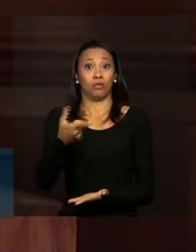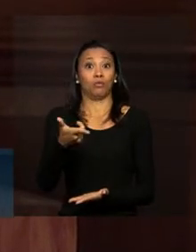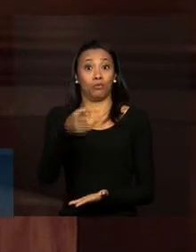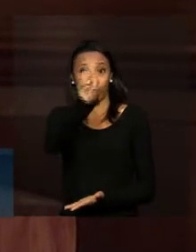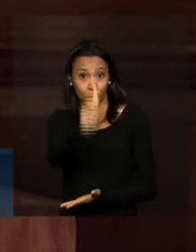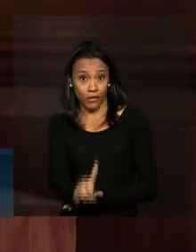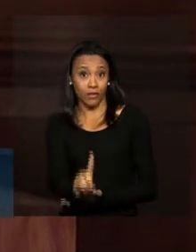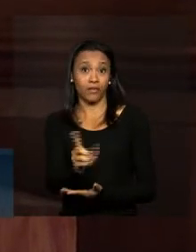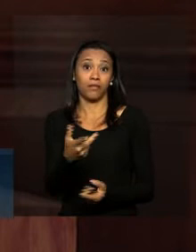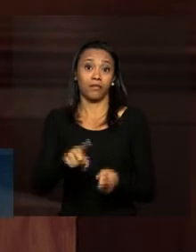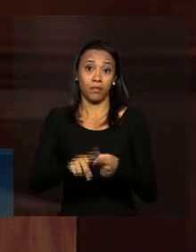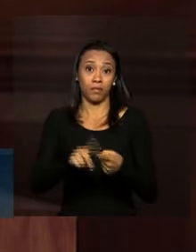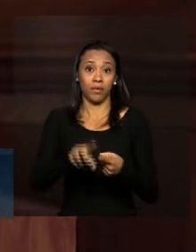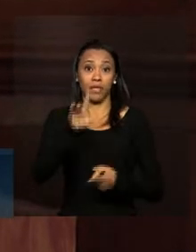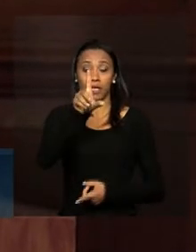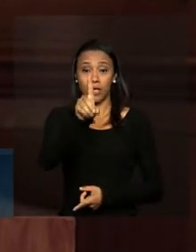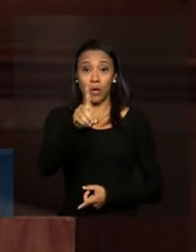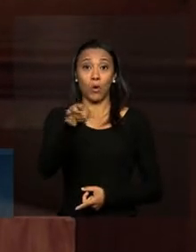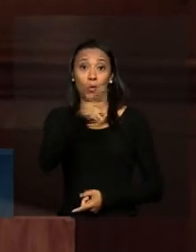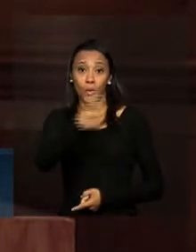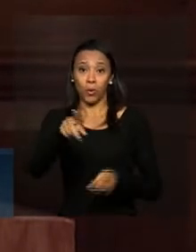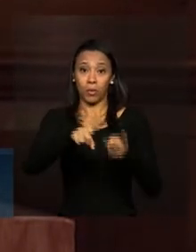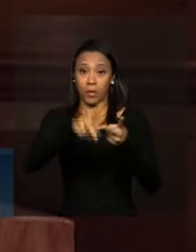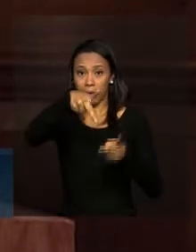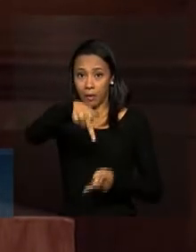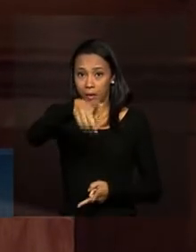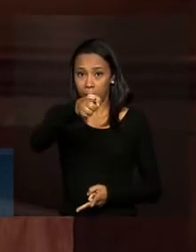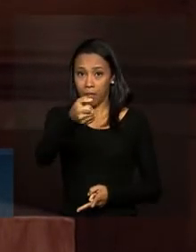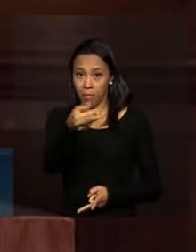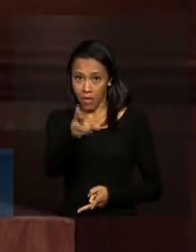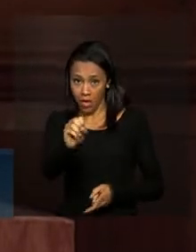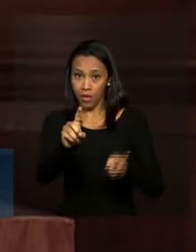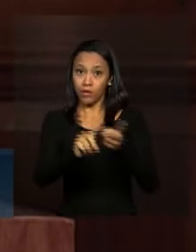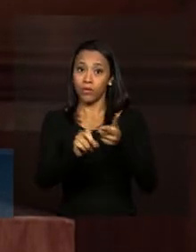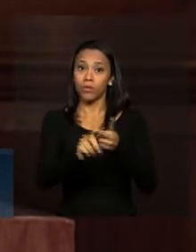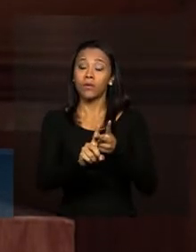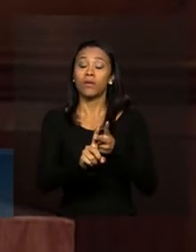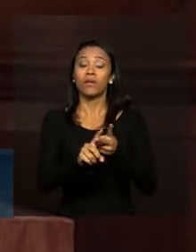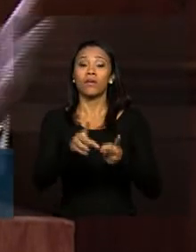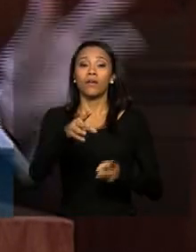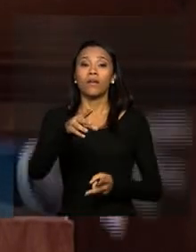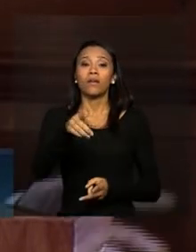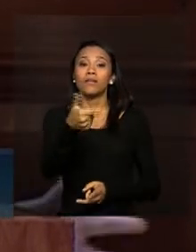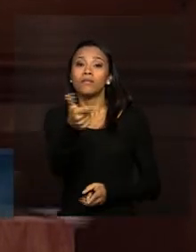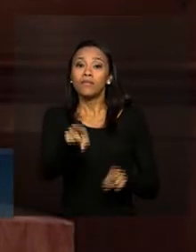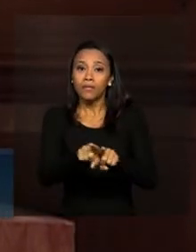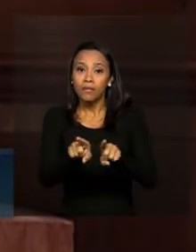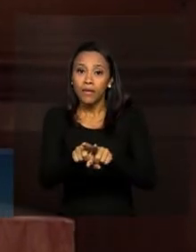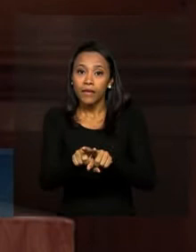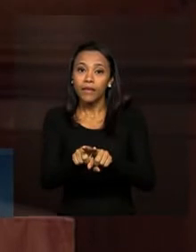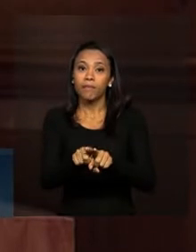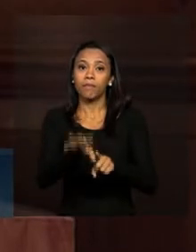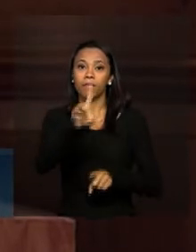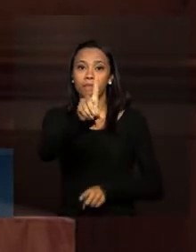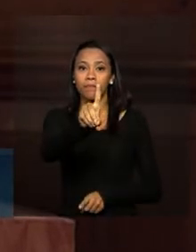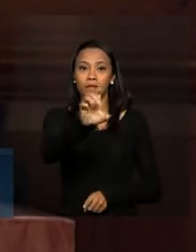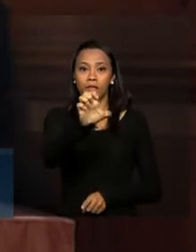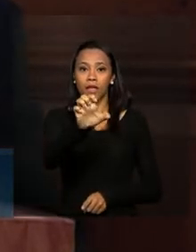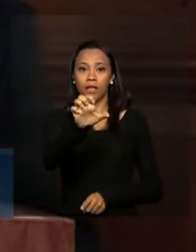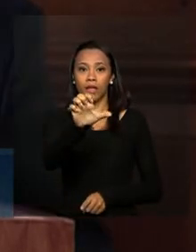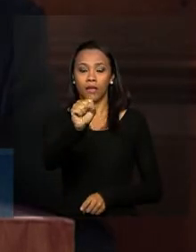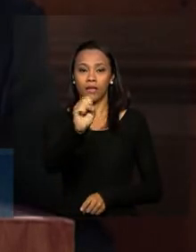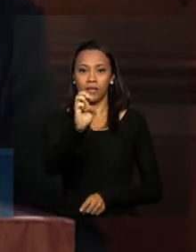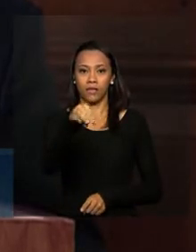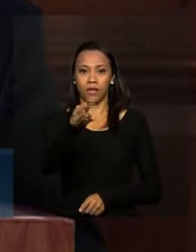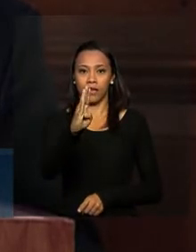o desembargador Pedro Bittencourt, como o desembargador Nobre, e, pela última palavra,